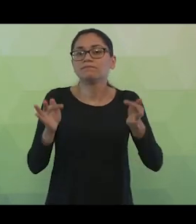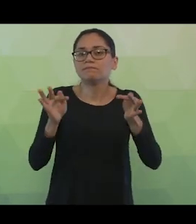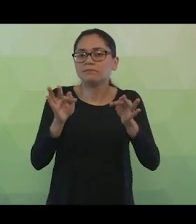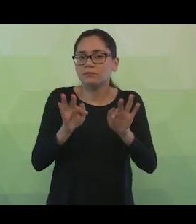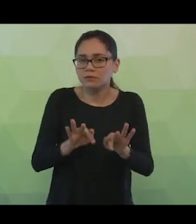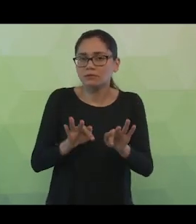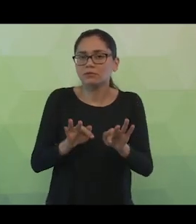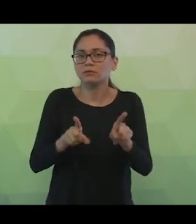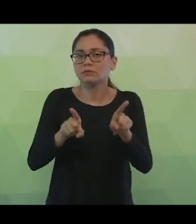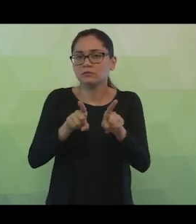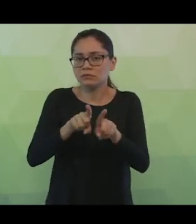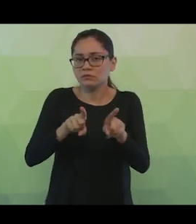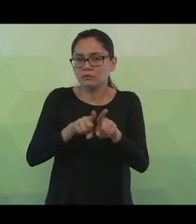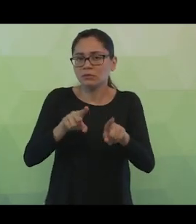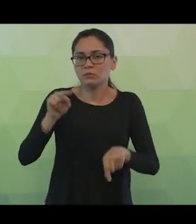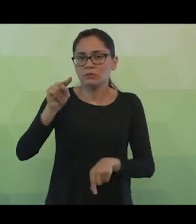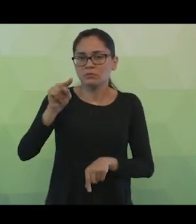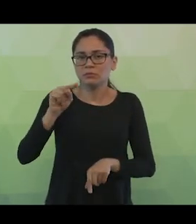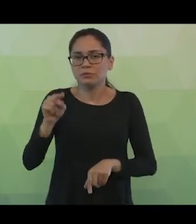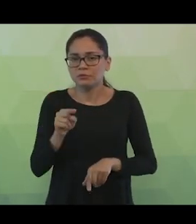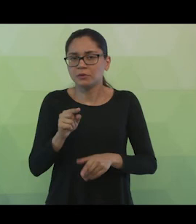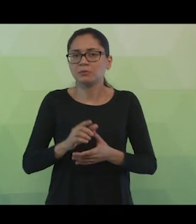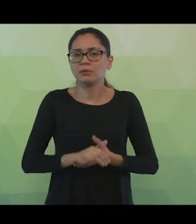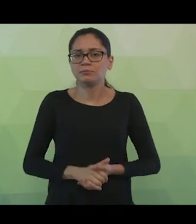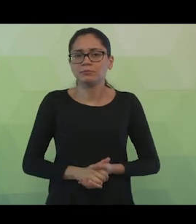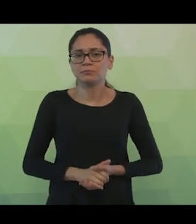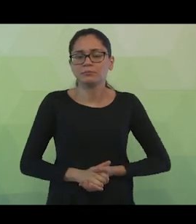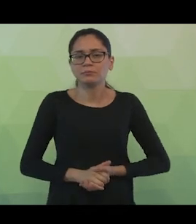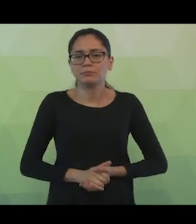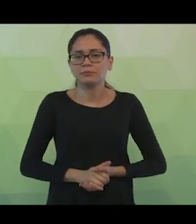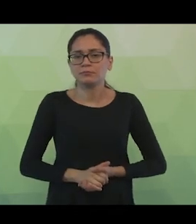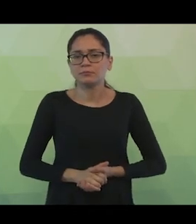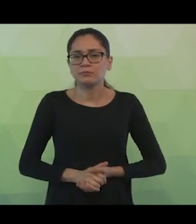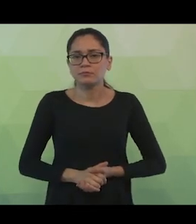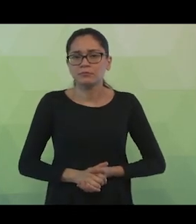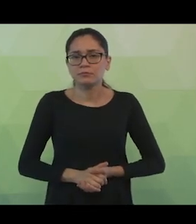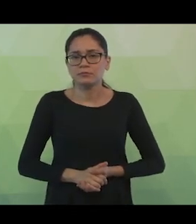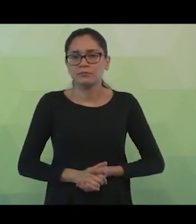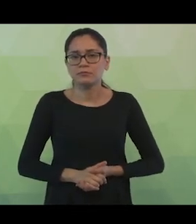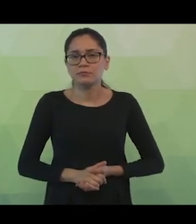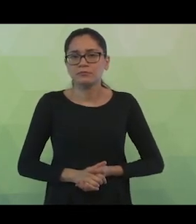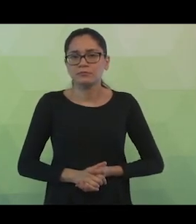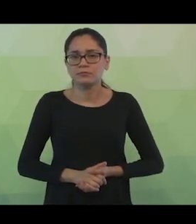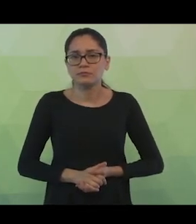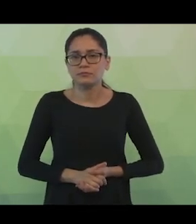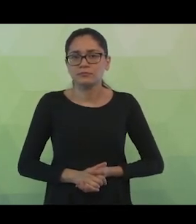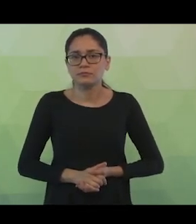Finalizo também com um ponto e vírgula.